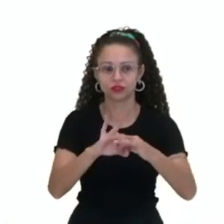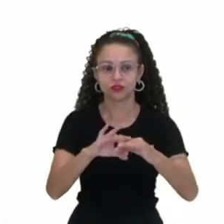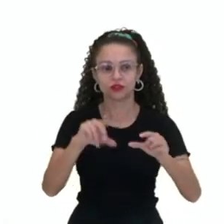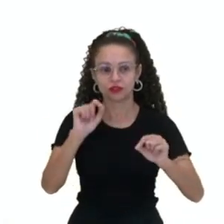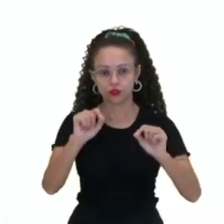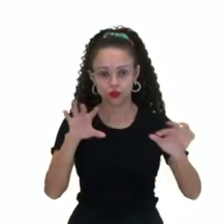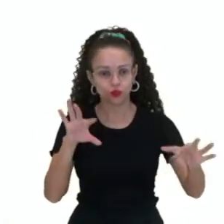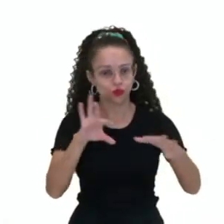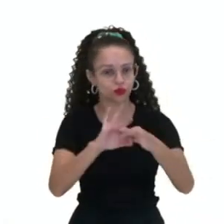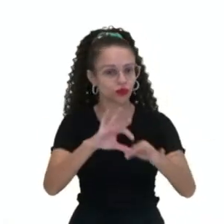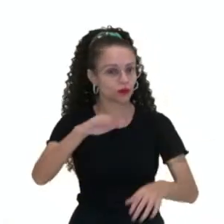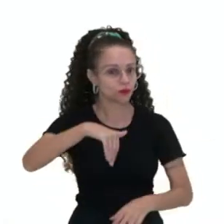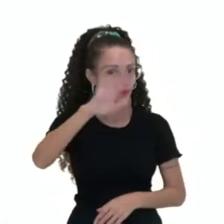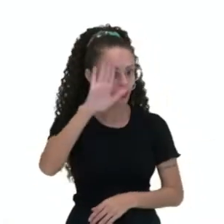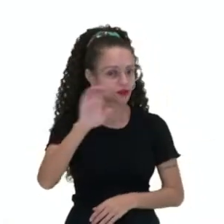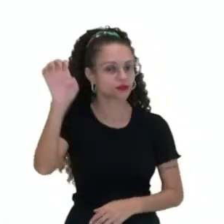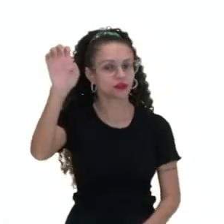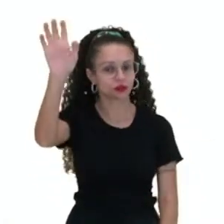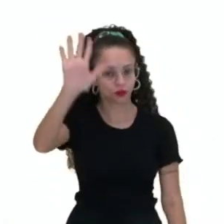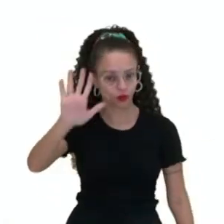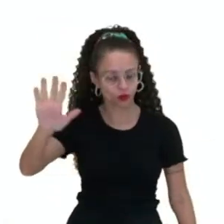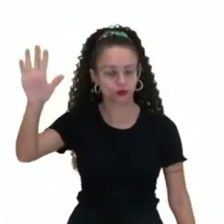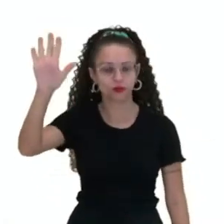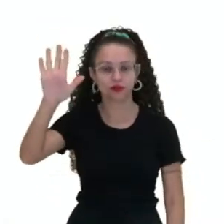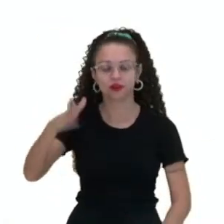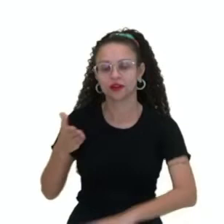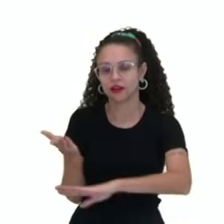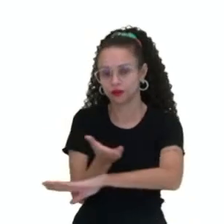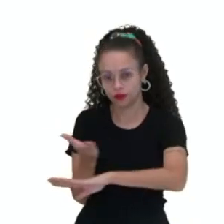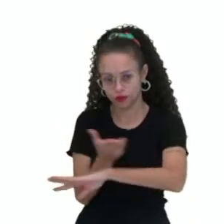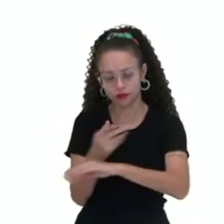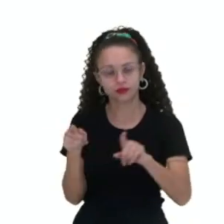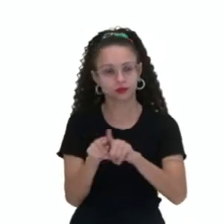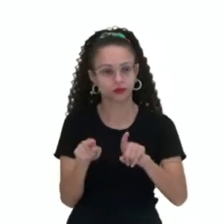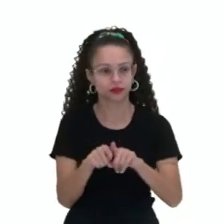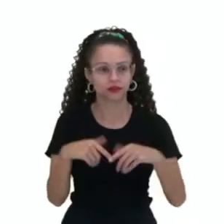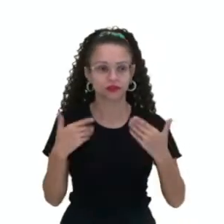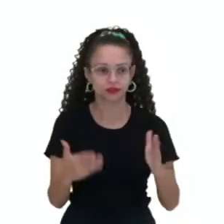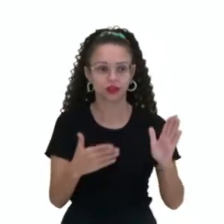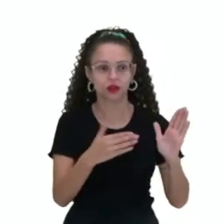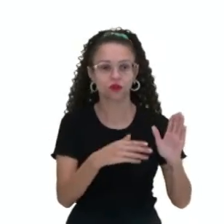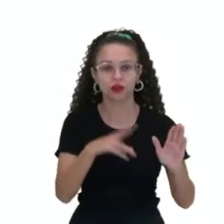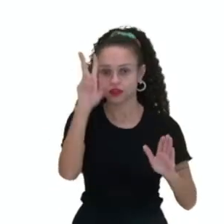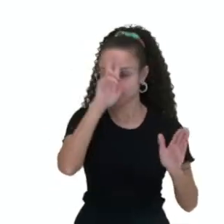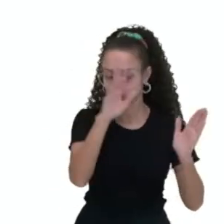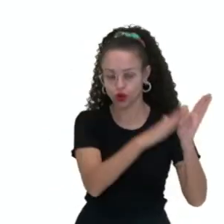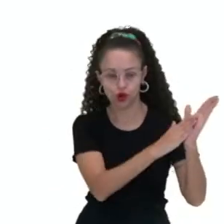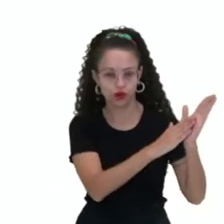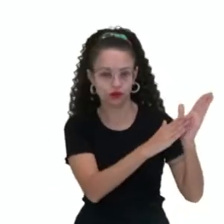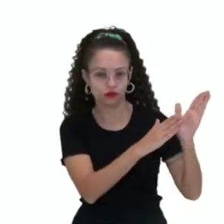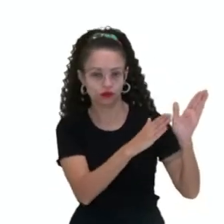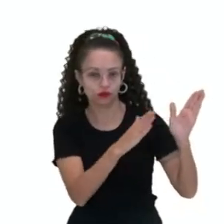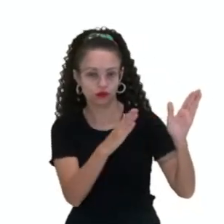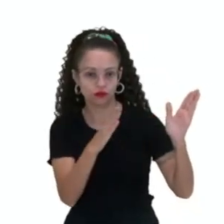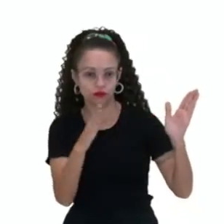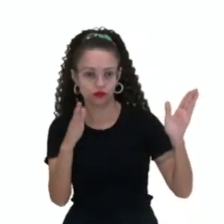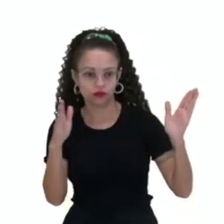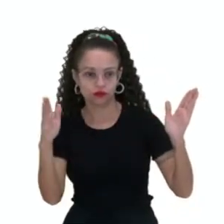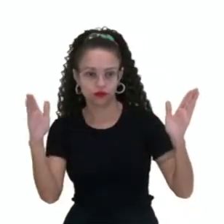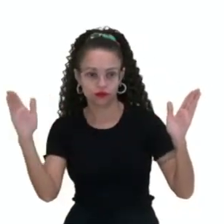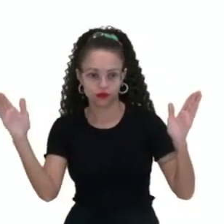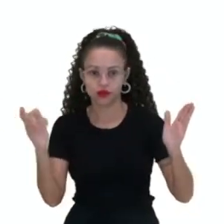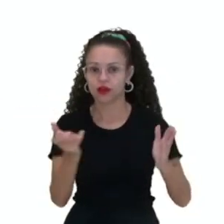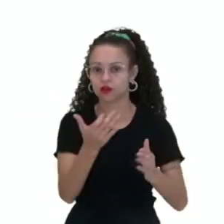mas ligados mais à Europa. E a Idade Contemporânea também. Então, assim, é uma linha cronológica de inclusive